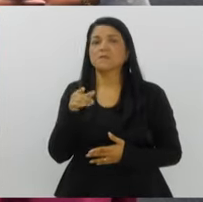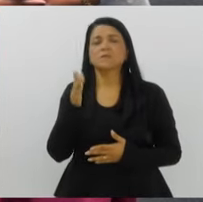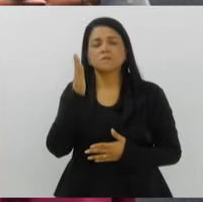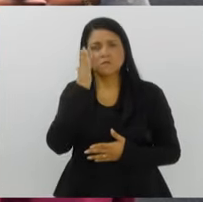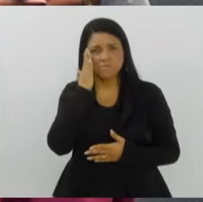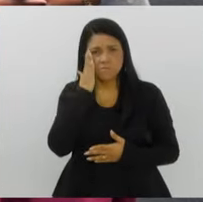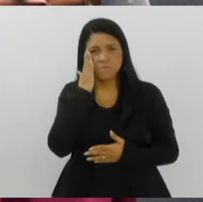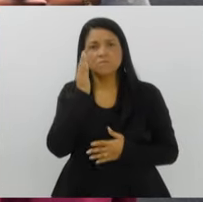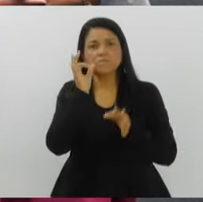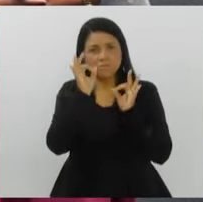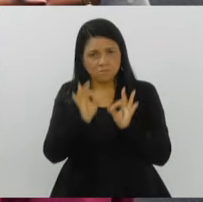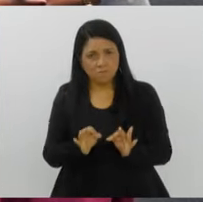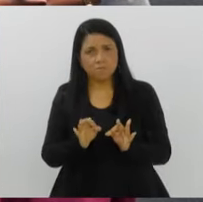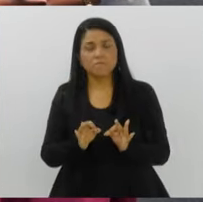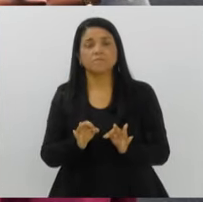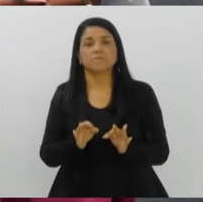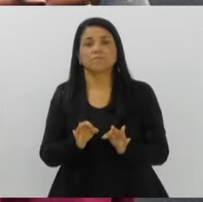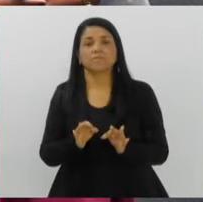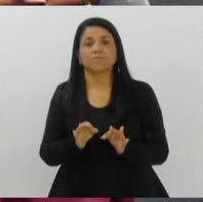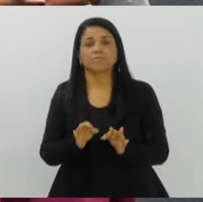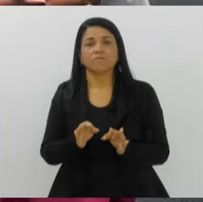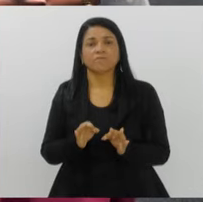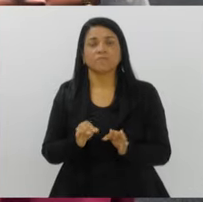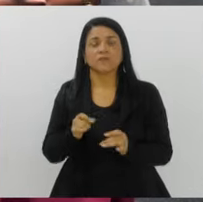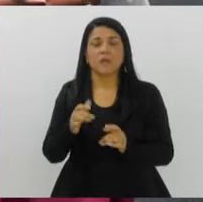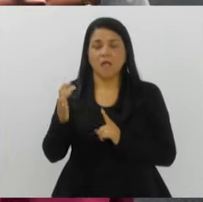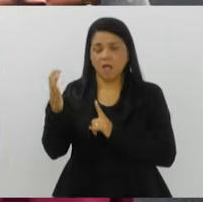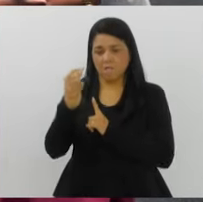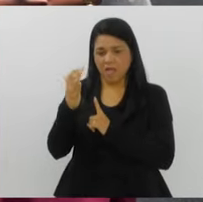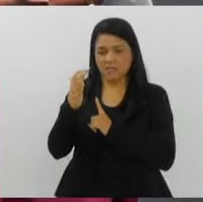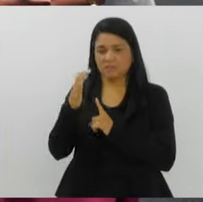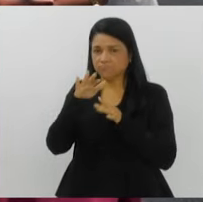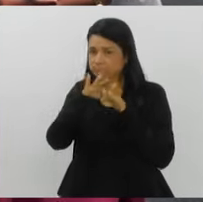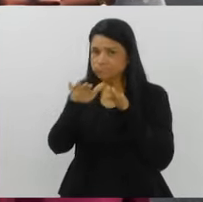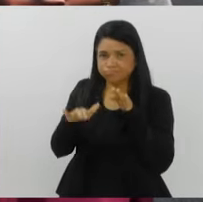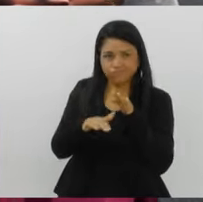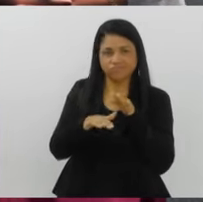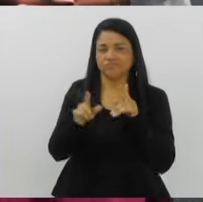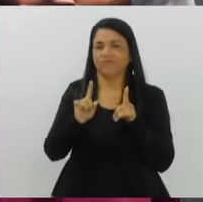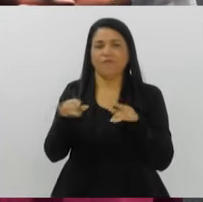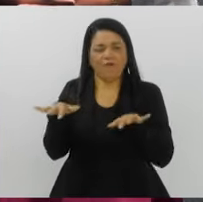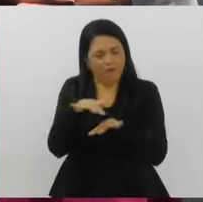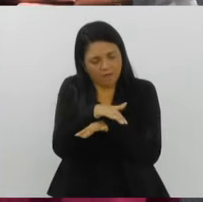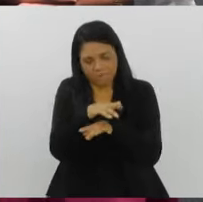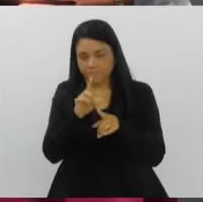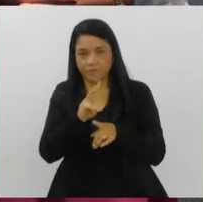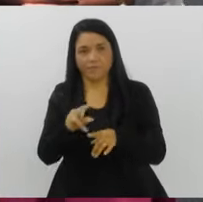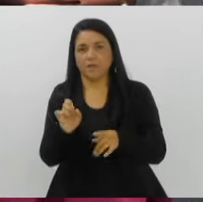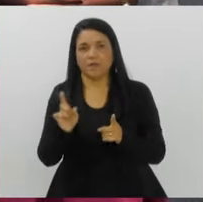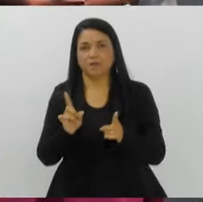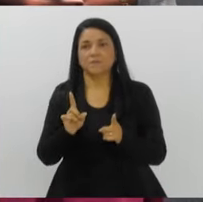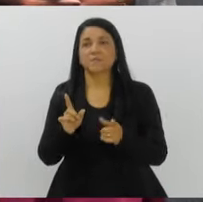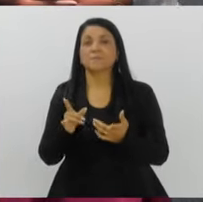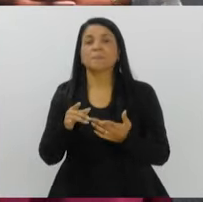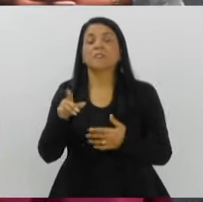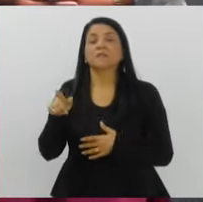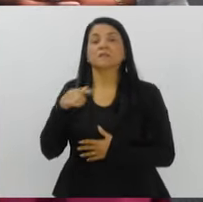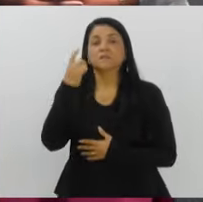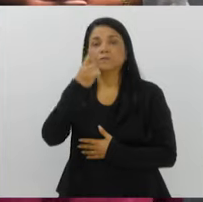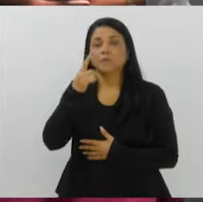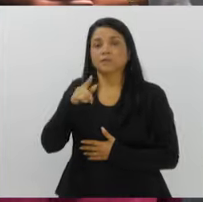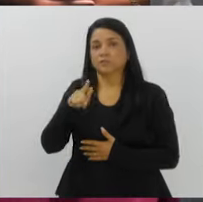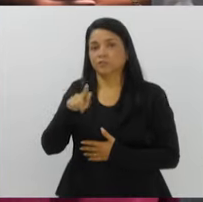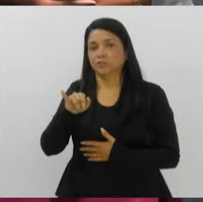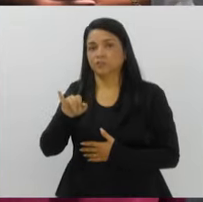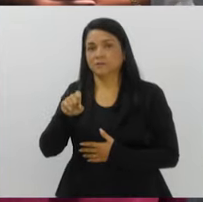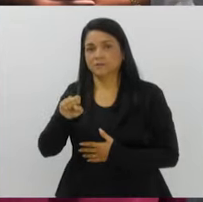vai baixar a cabeça para uma ameaça tão grave como essa que Vossa Excelência sofreu. E deputada Gisele Monteiro, que está no seu